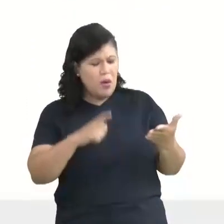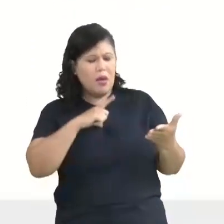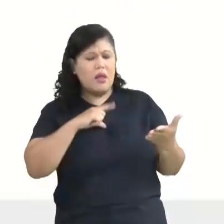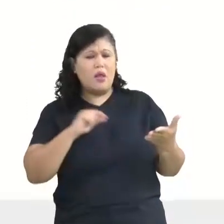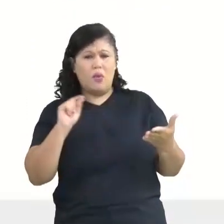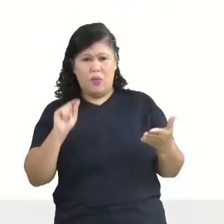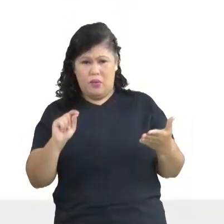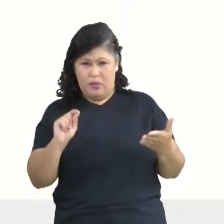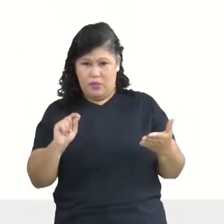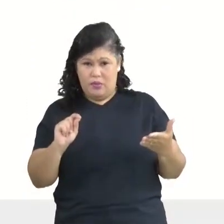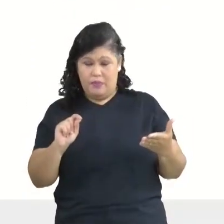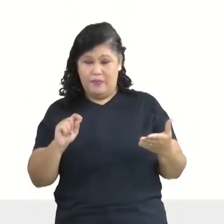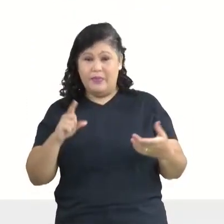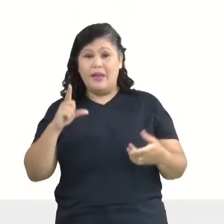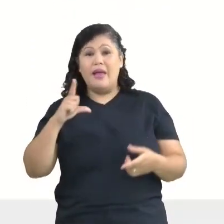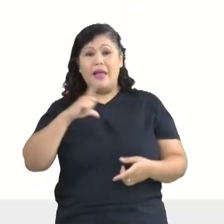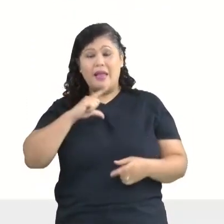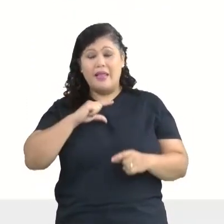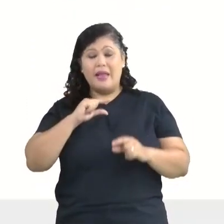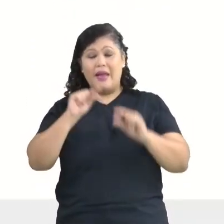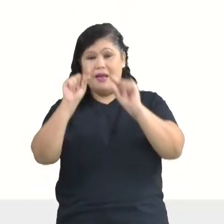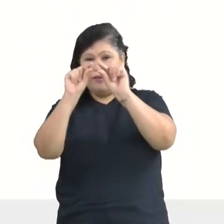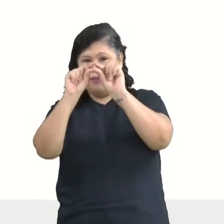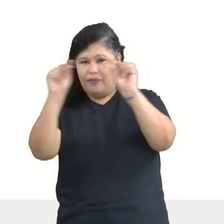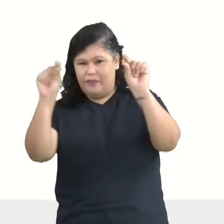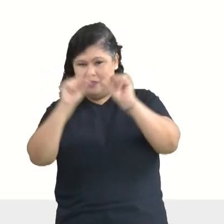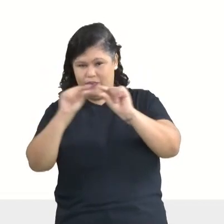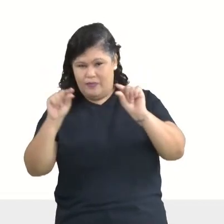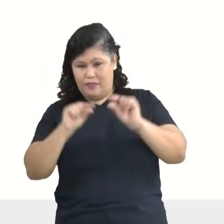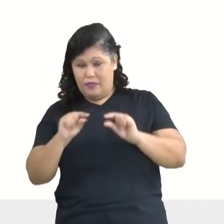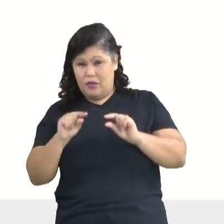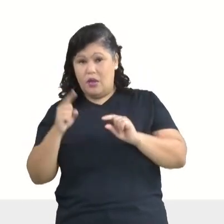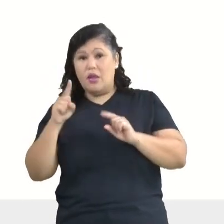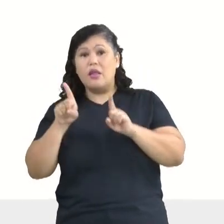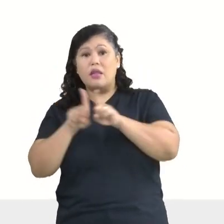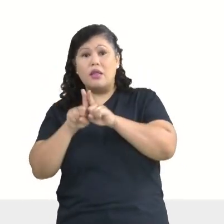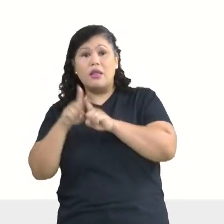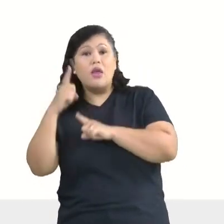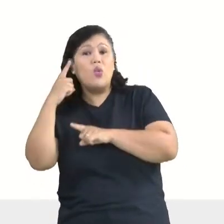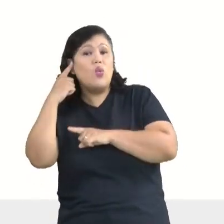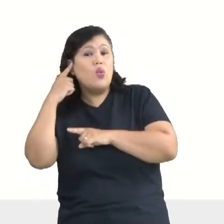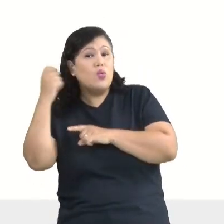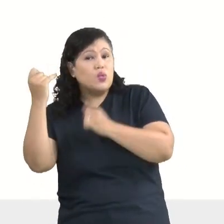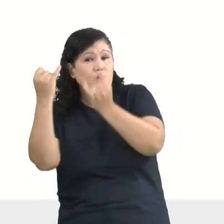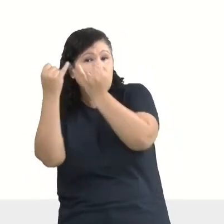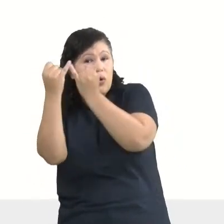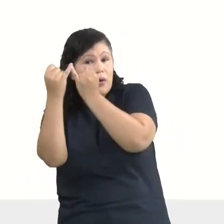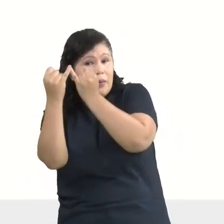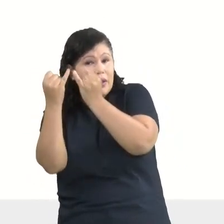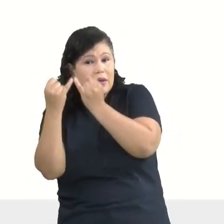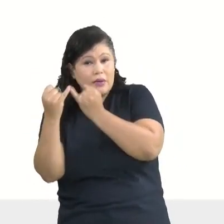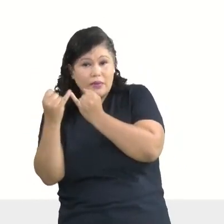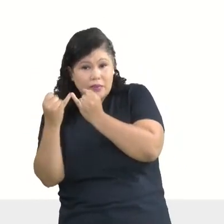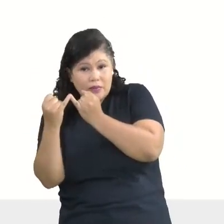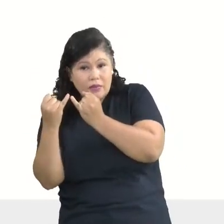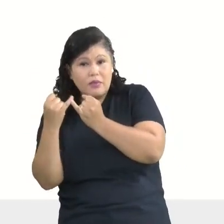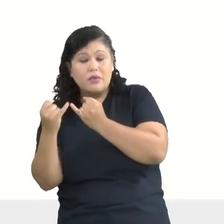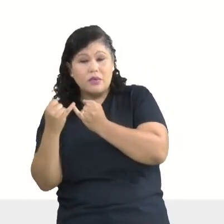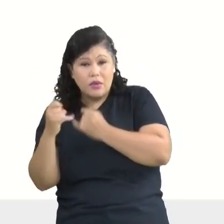ele tem uma rima. Olha só, a rima, o que ela